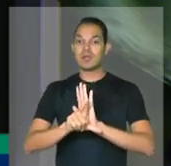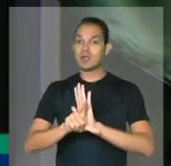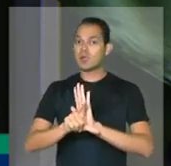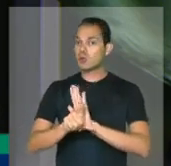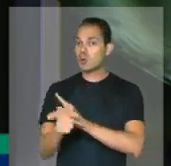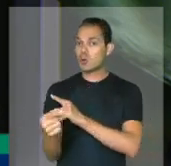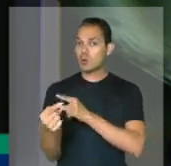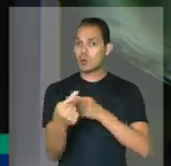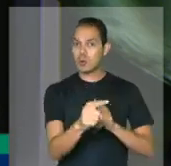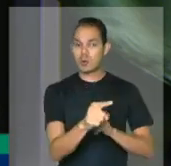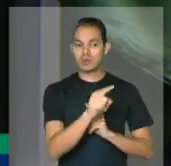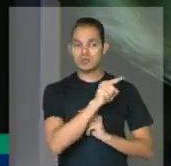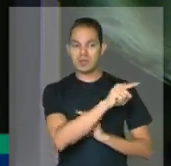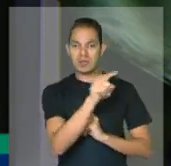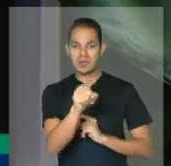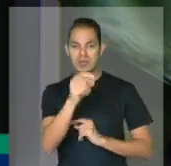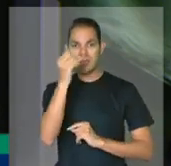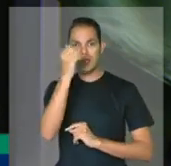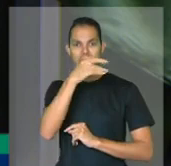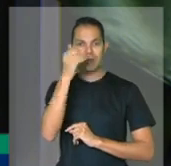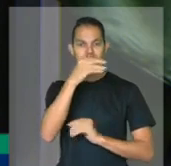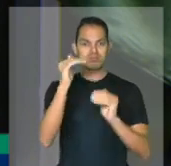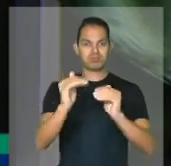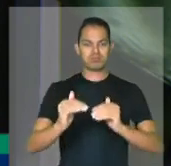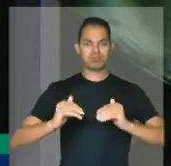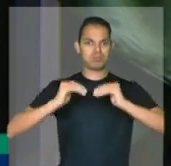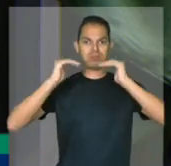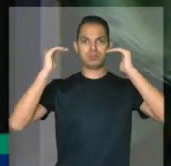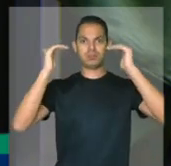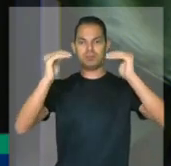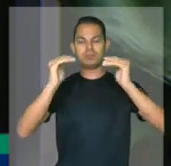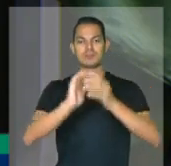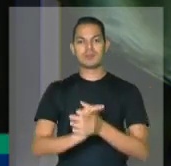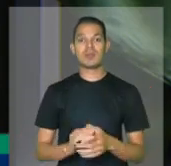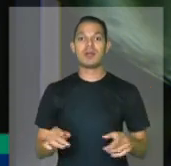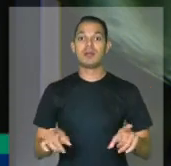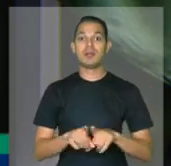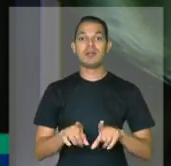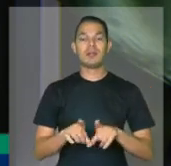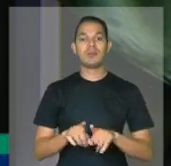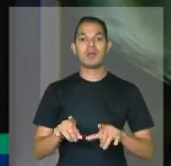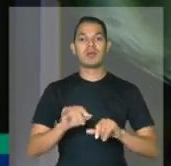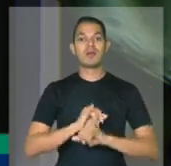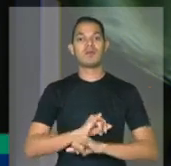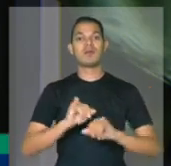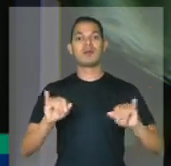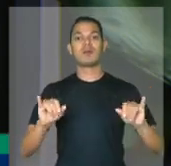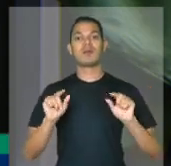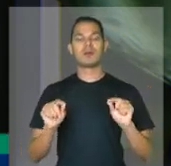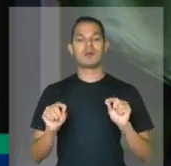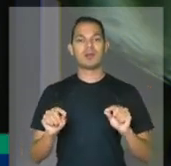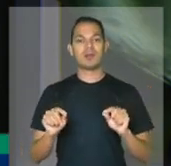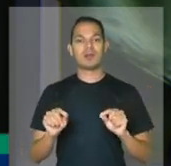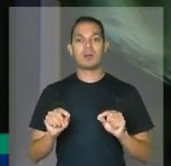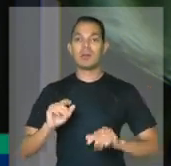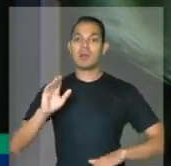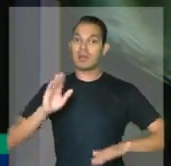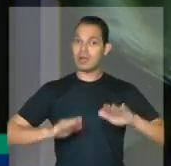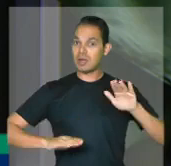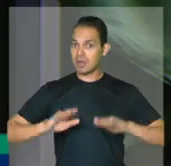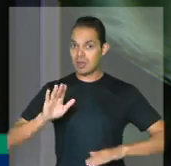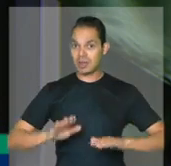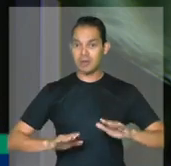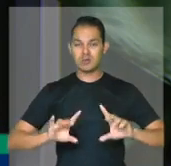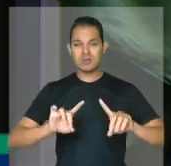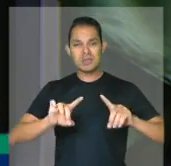contra aqueles que cometem abuso de autoridade. Também gostaria de registrar que talvez o